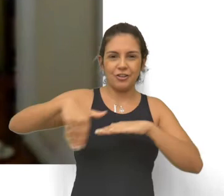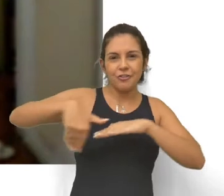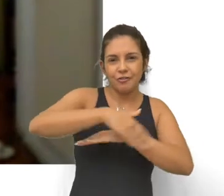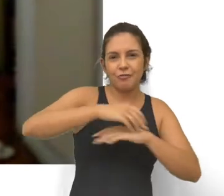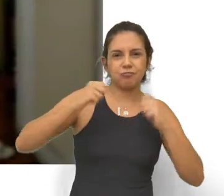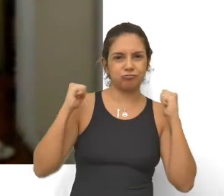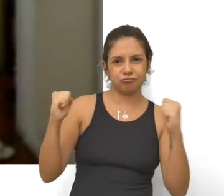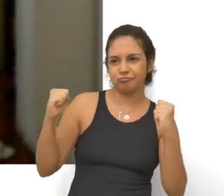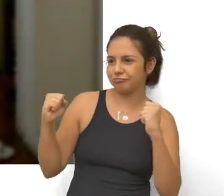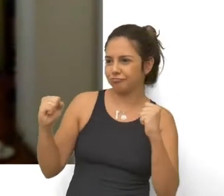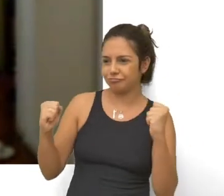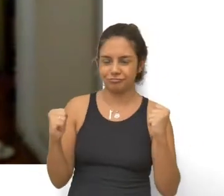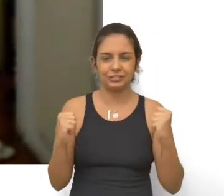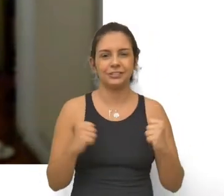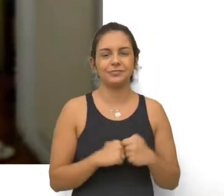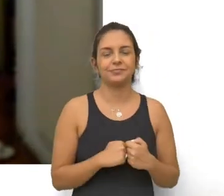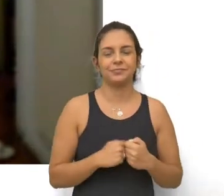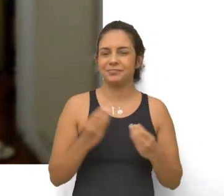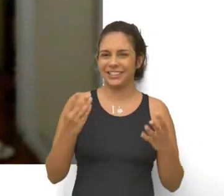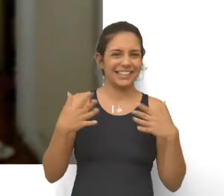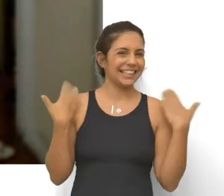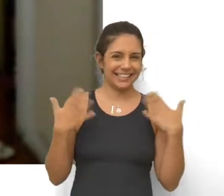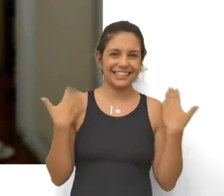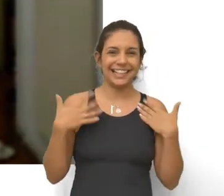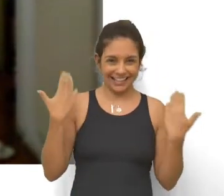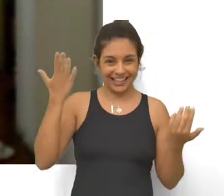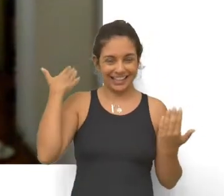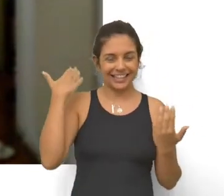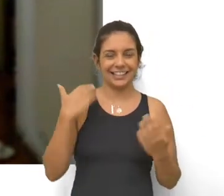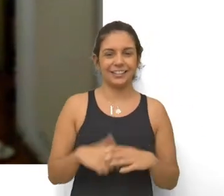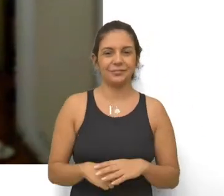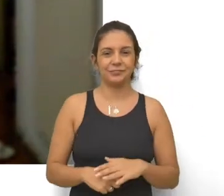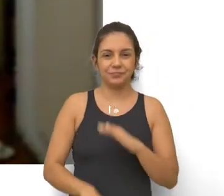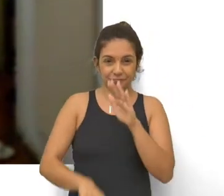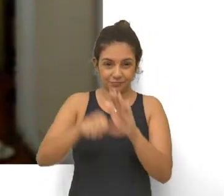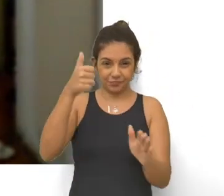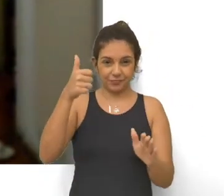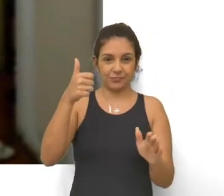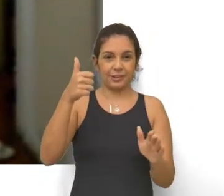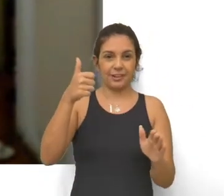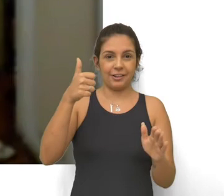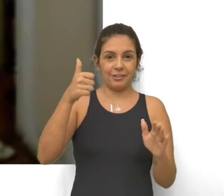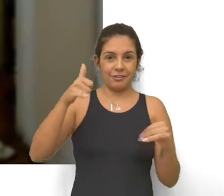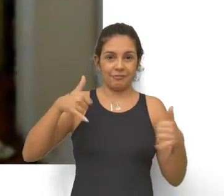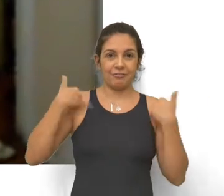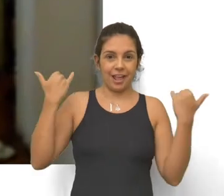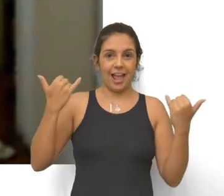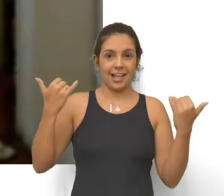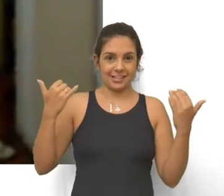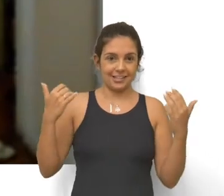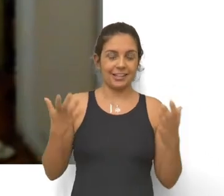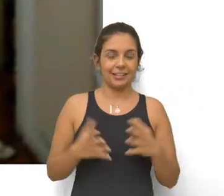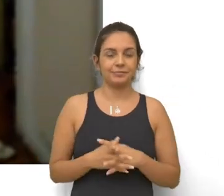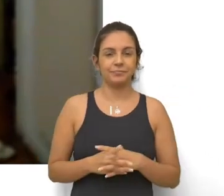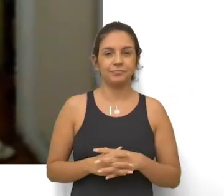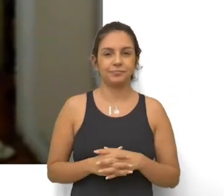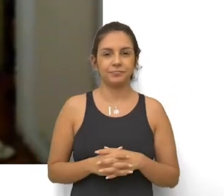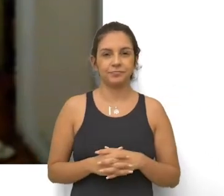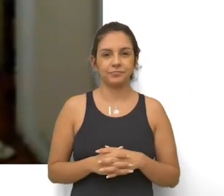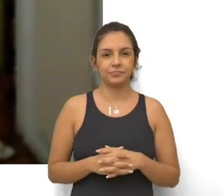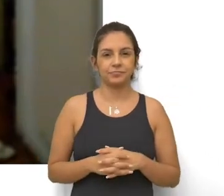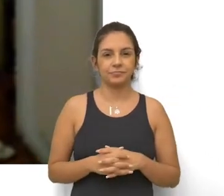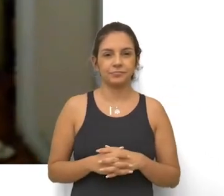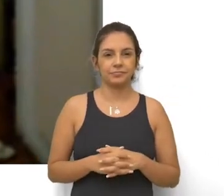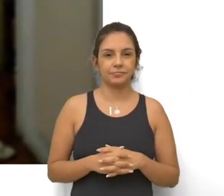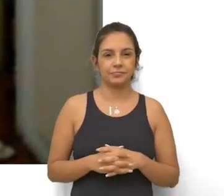mas nunca foi. Era uma alegria, a primeira festa grande que eu vi na Paulista, aqui em São Paulo, foi a eleição